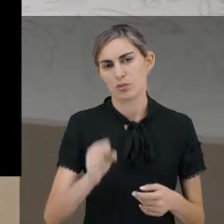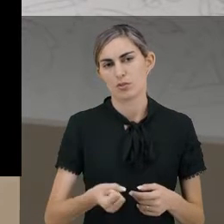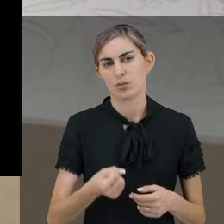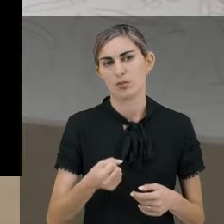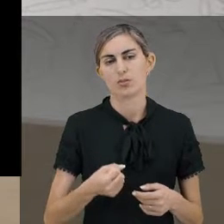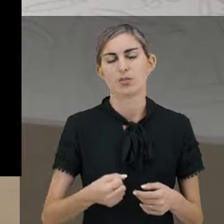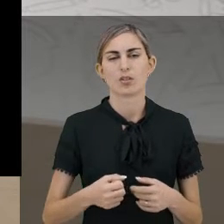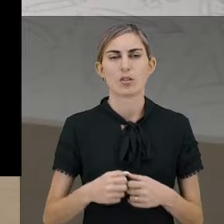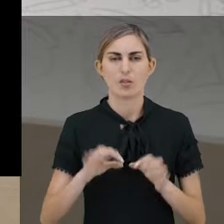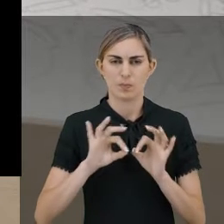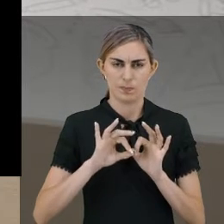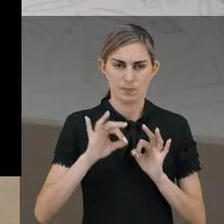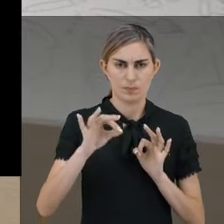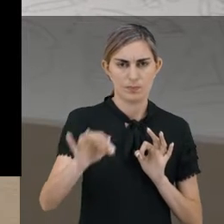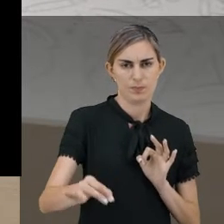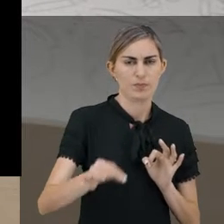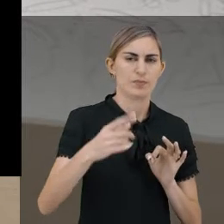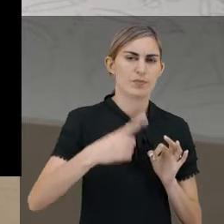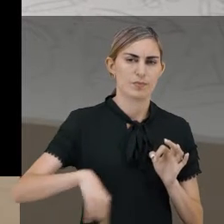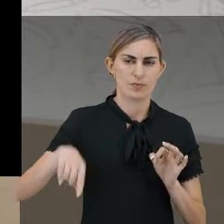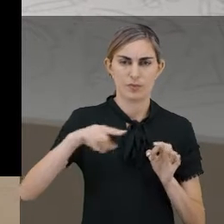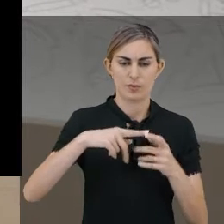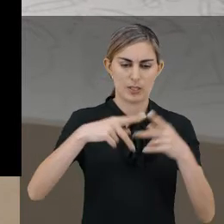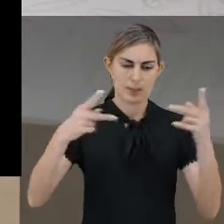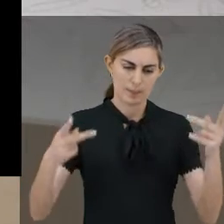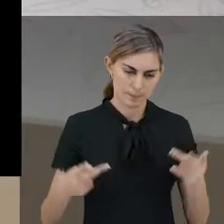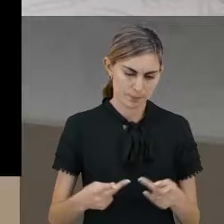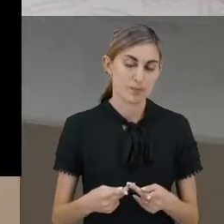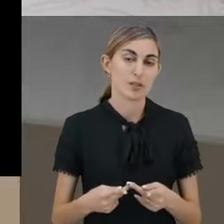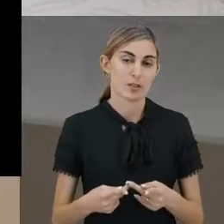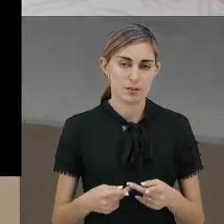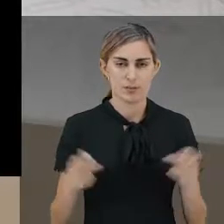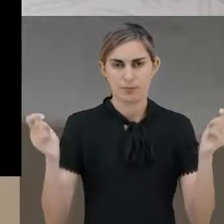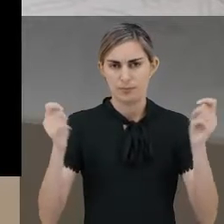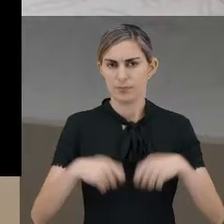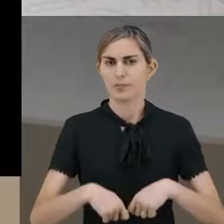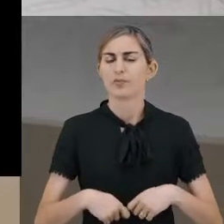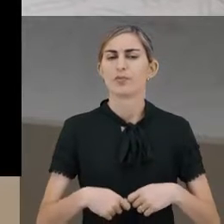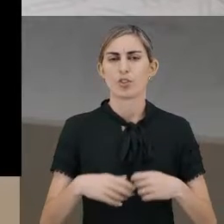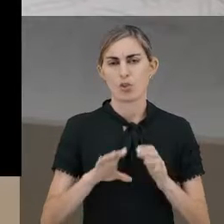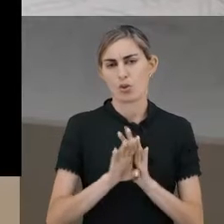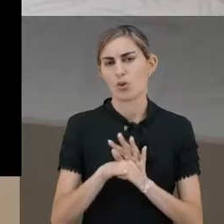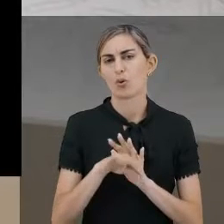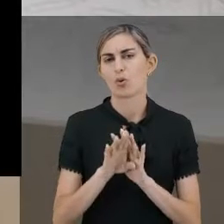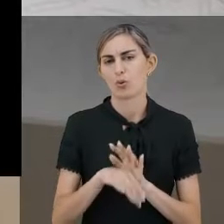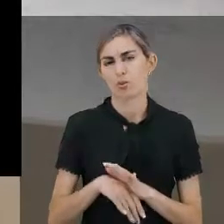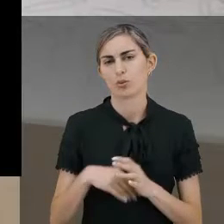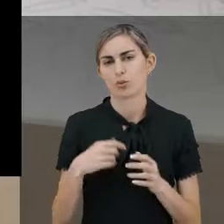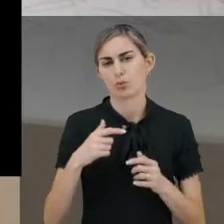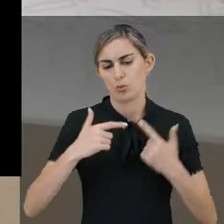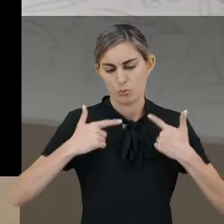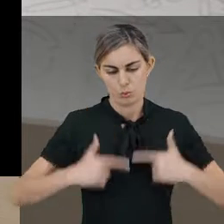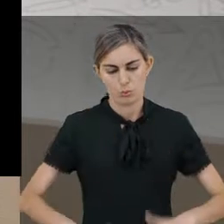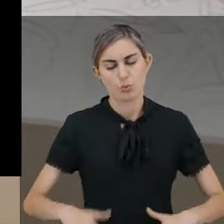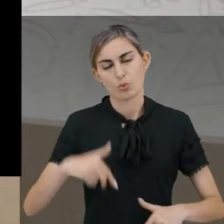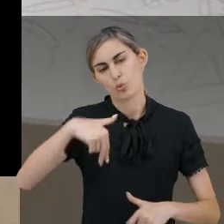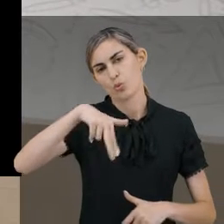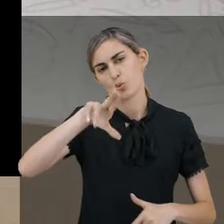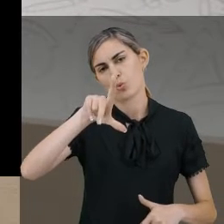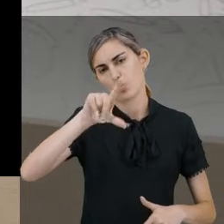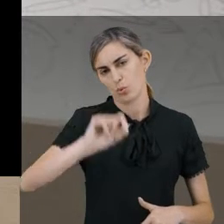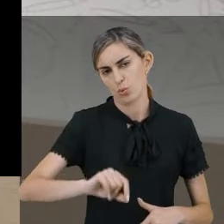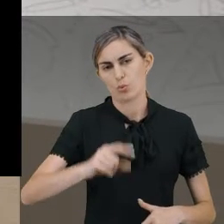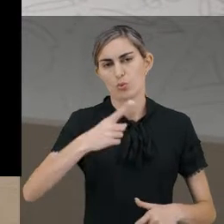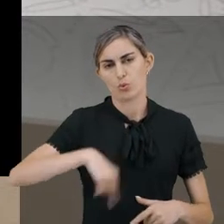nós instanciamos o nosso prato recebido, nós passamos o nosso código como nulo. E